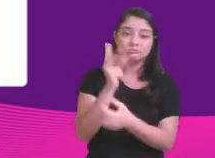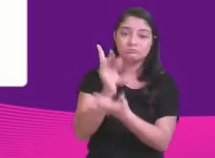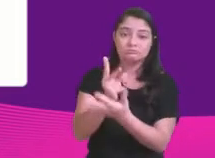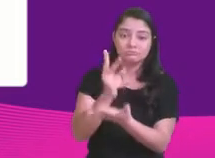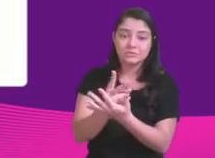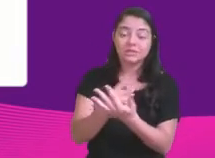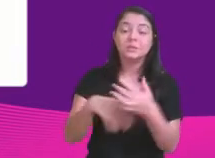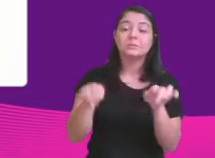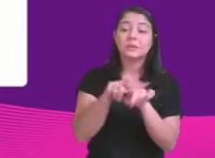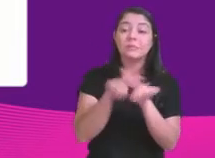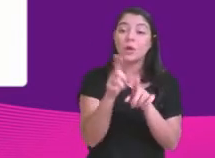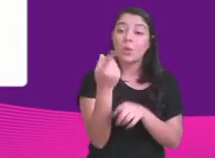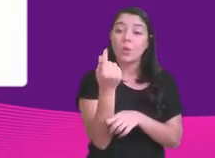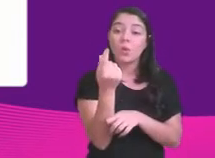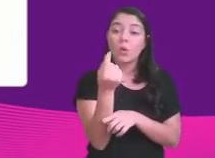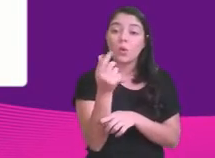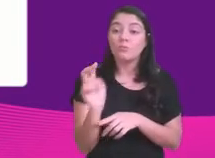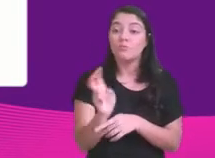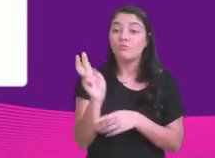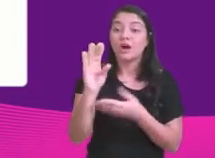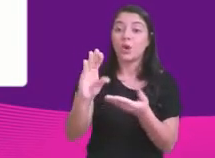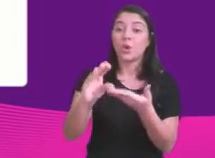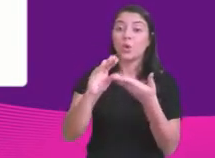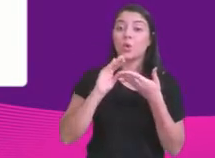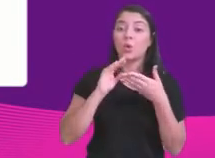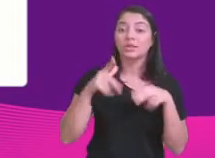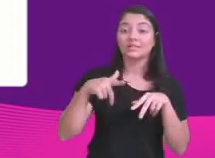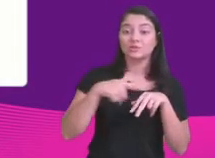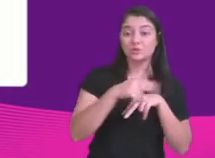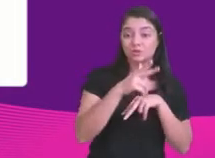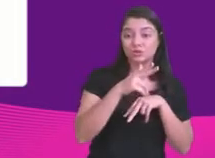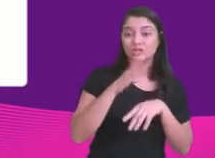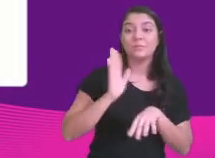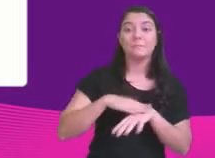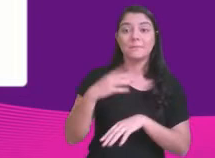porque, afinal de contas, ainda mais agora, com a